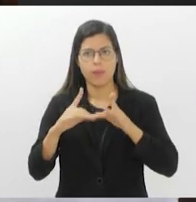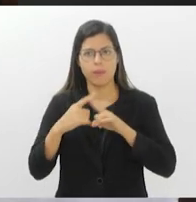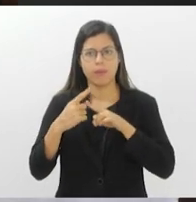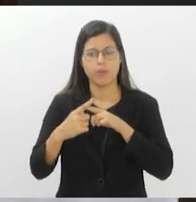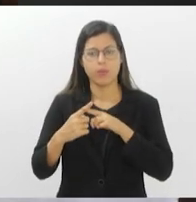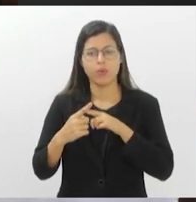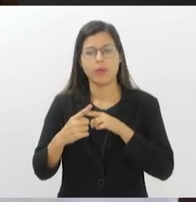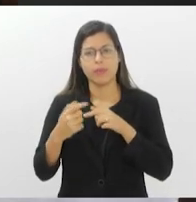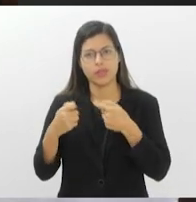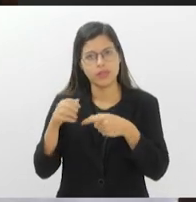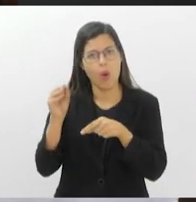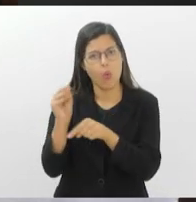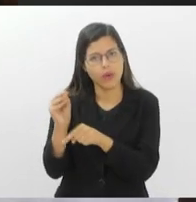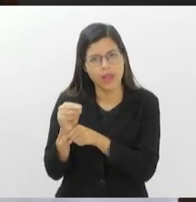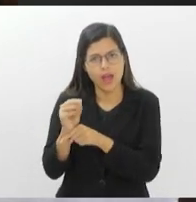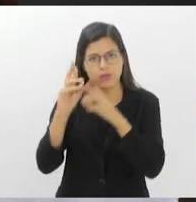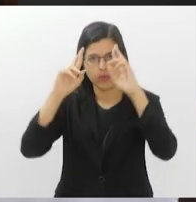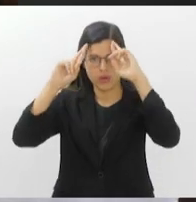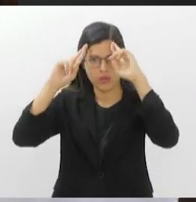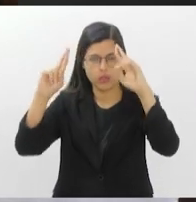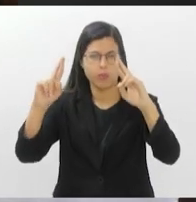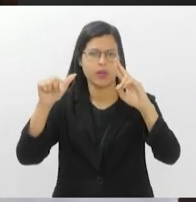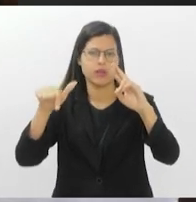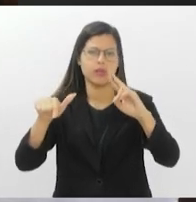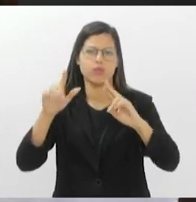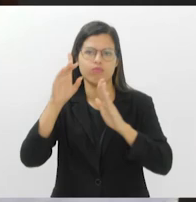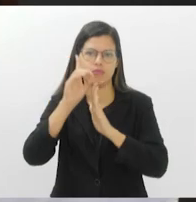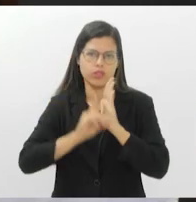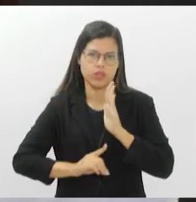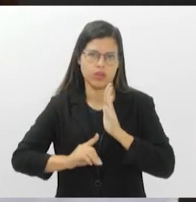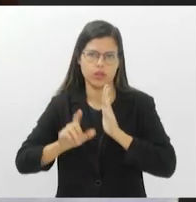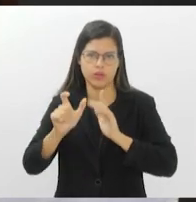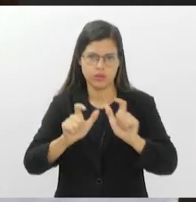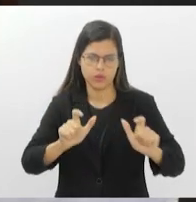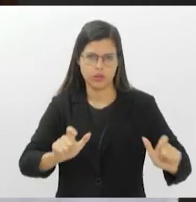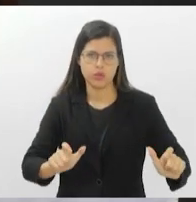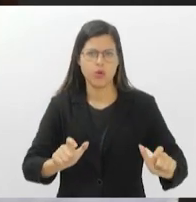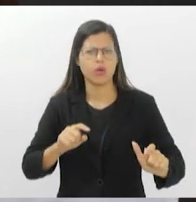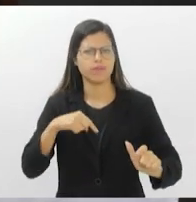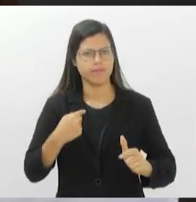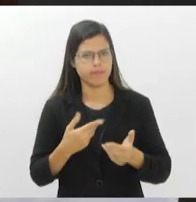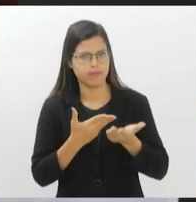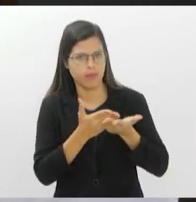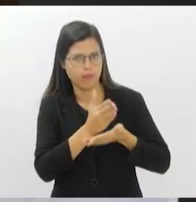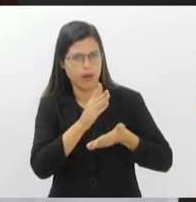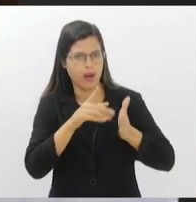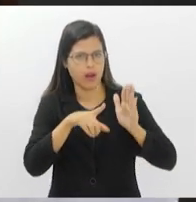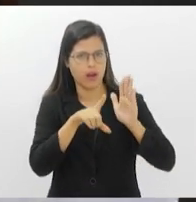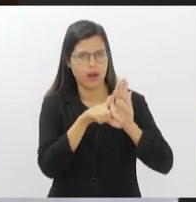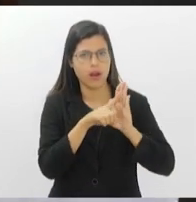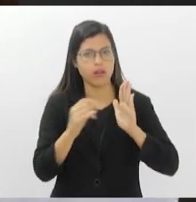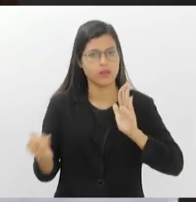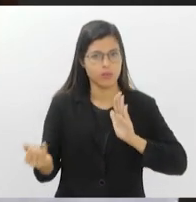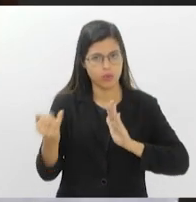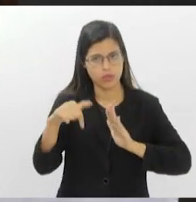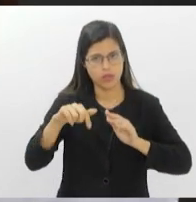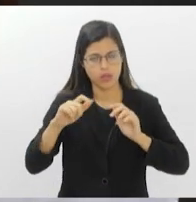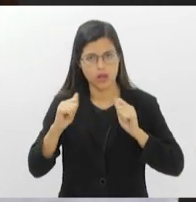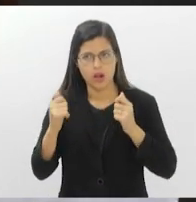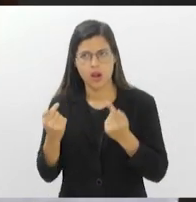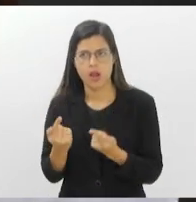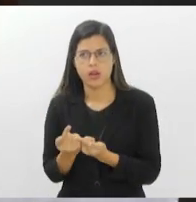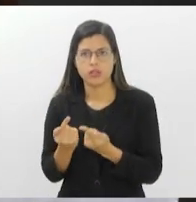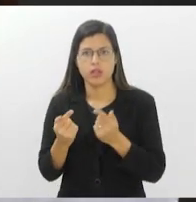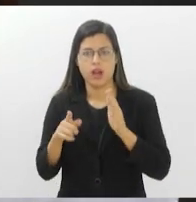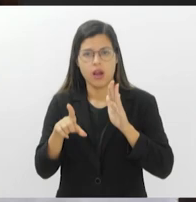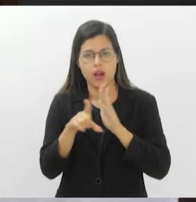os direitos do usuário. E aí a gente tem batalhado, aprovamos leis importantes aqui nessa casa, cito a lei do cofinanciamento